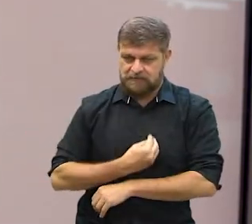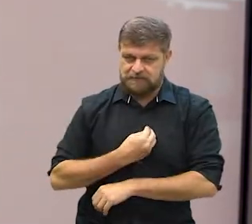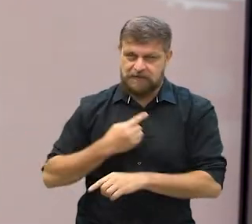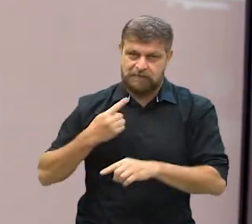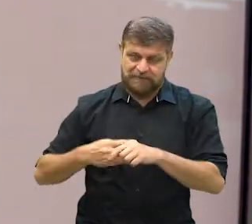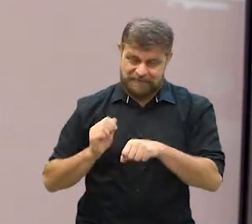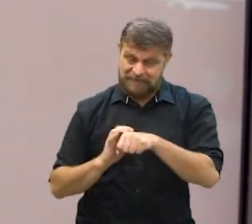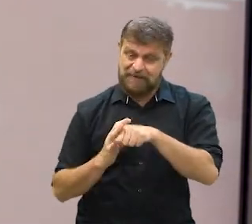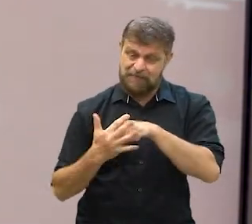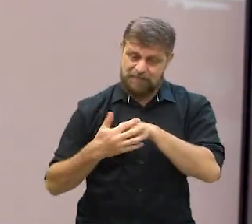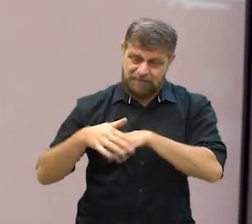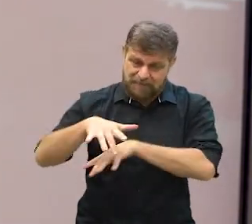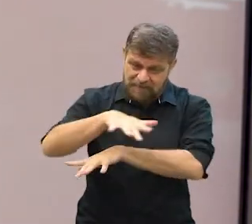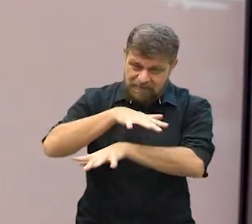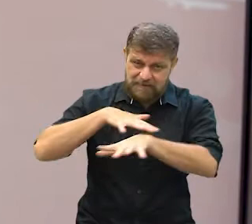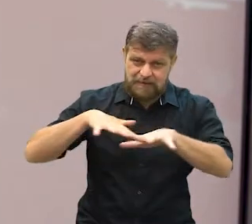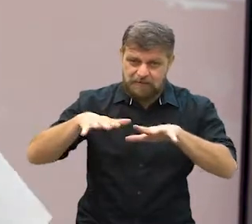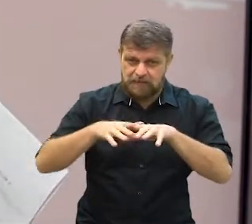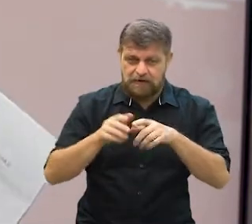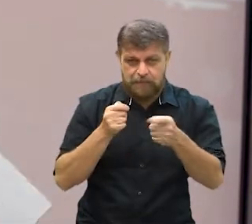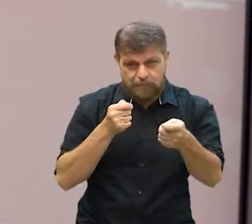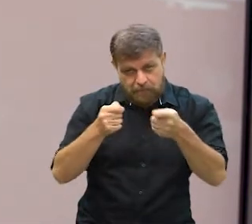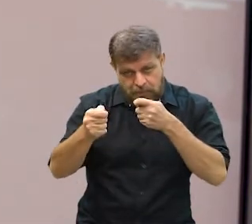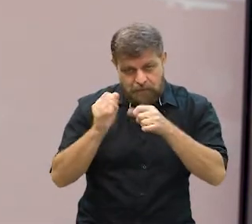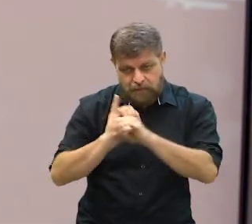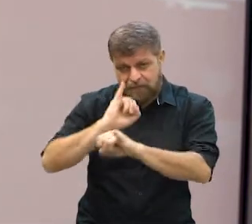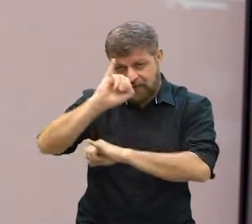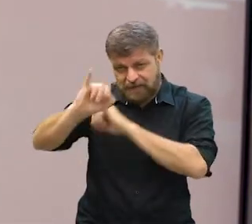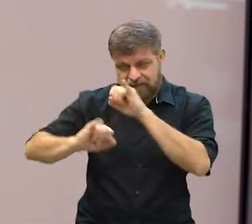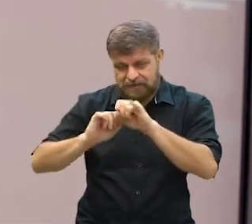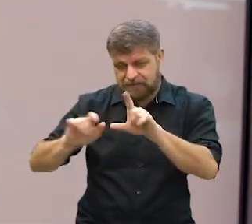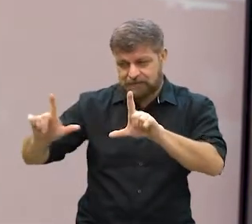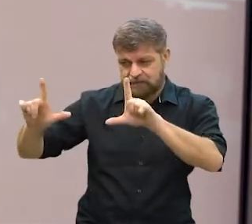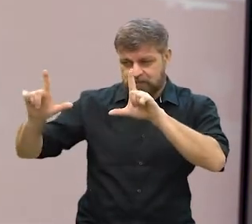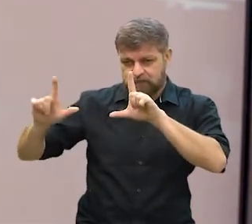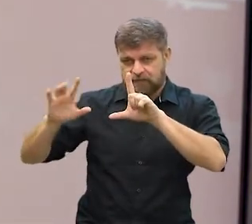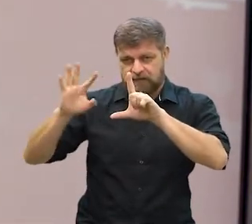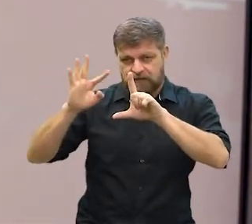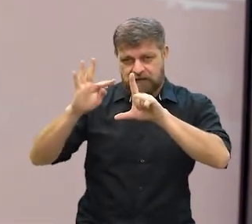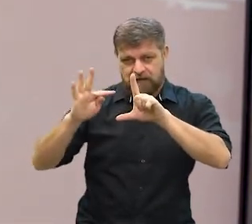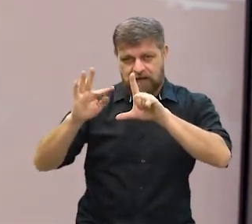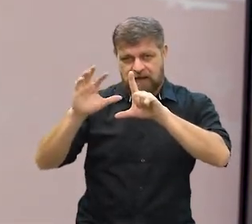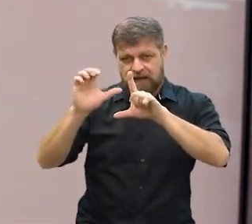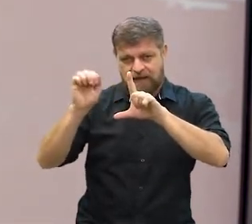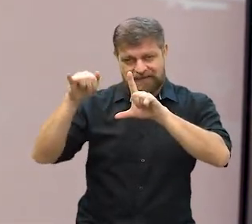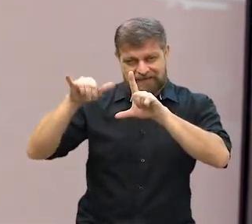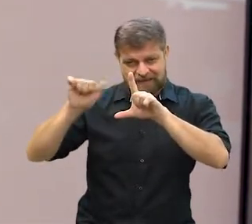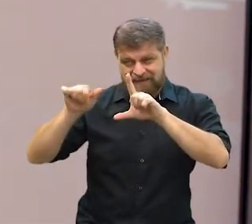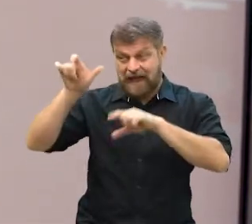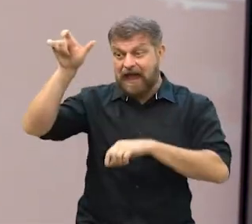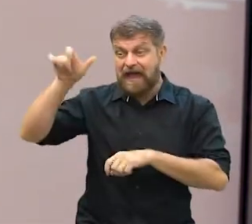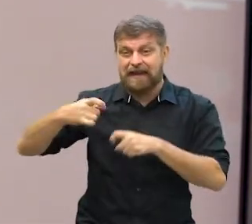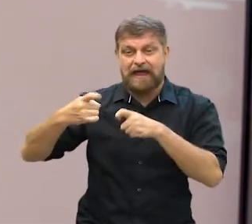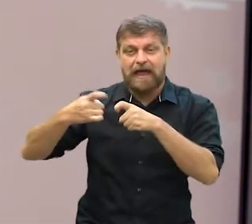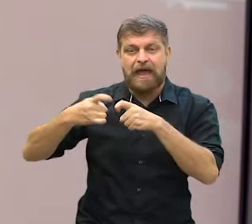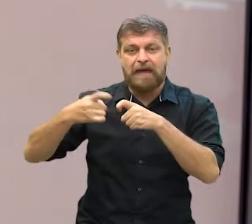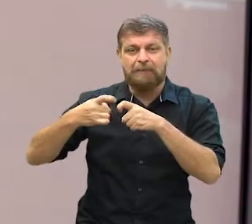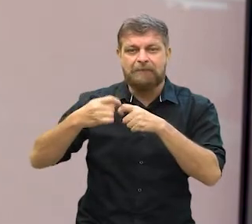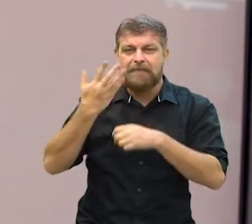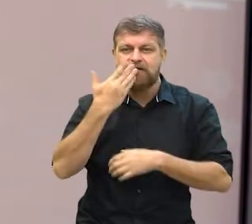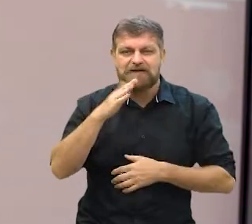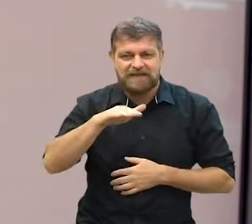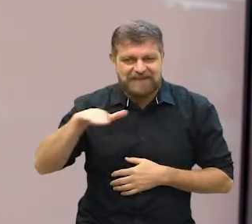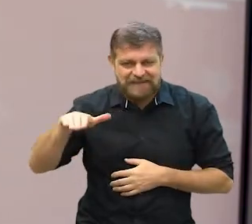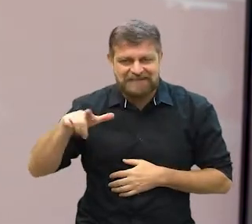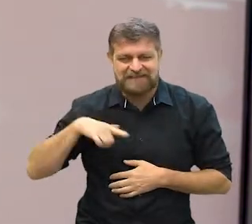está mantendo esse distanciamento e fazendo as entrevistas pela internet com a doutora Tânia Quintela, ela que é pediatra e